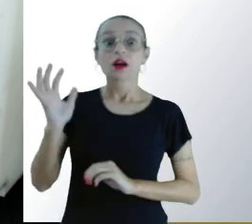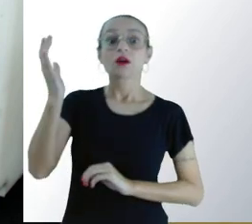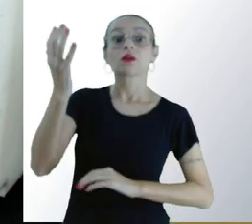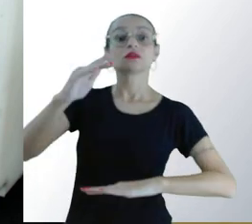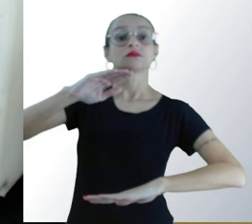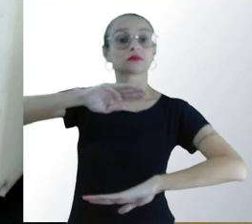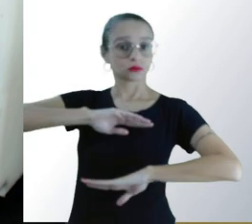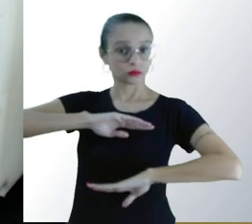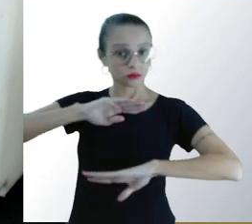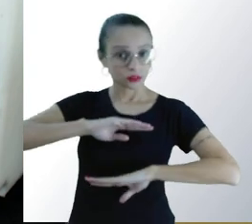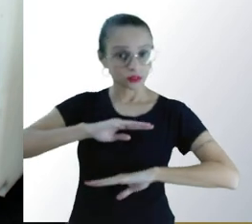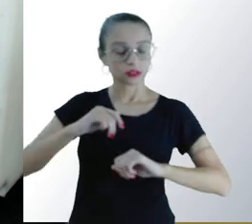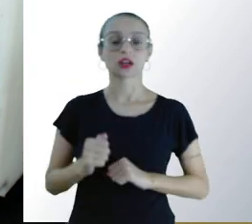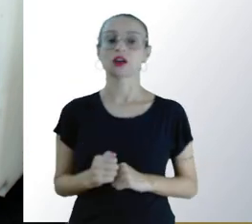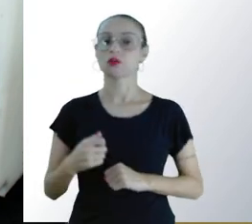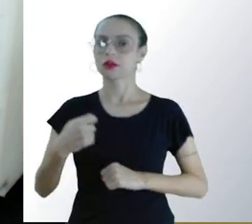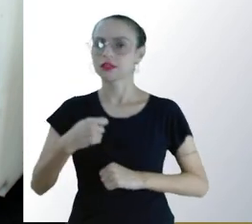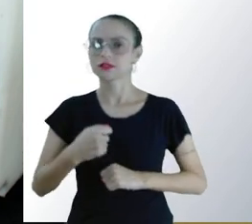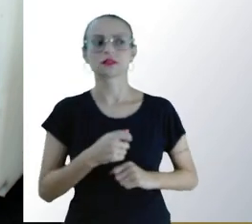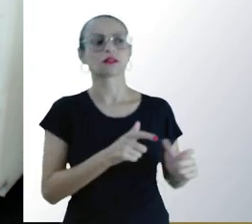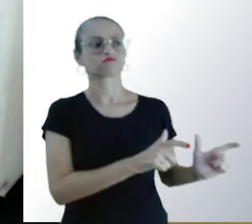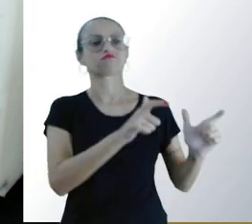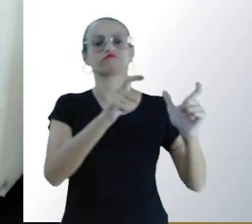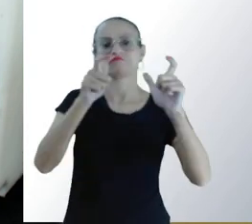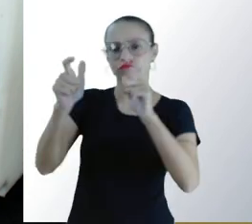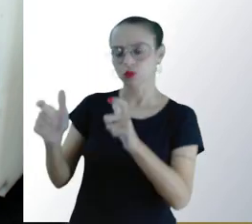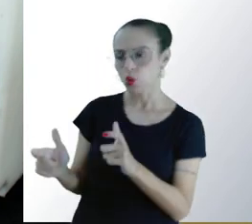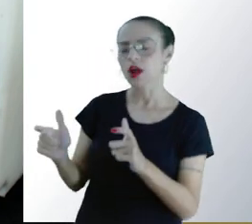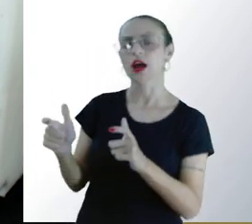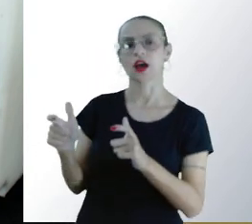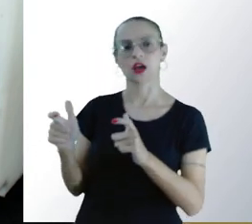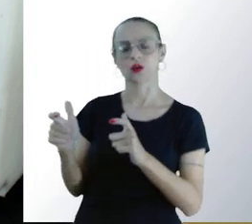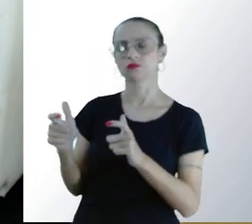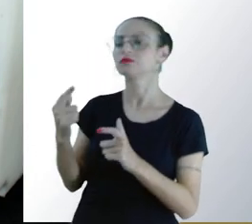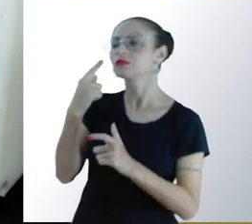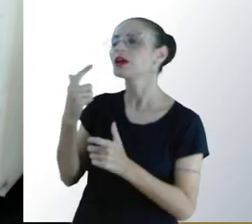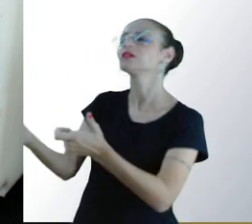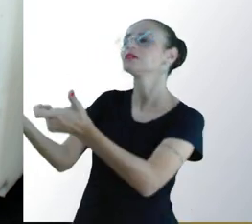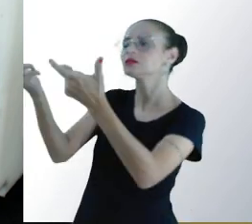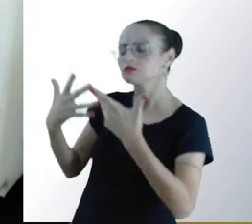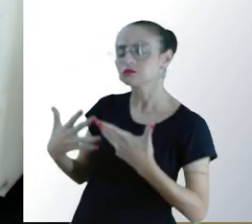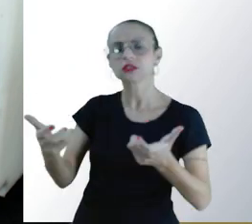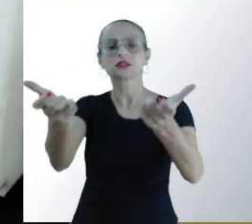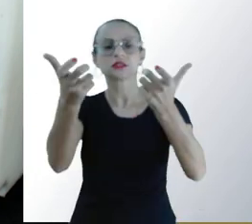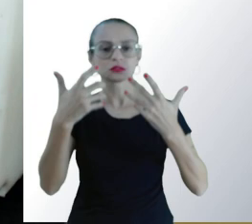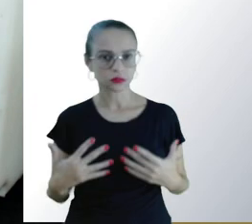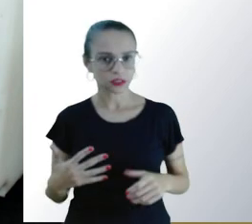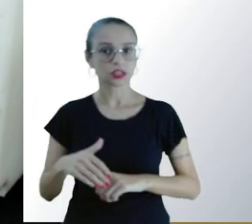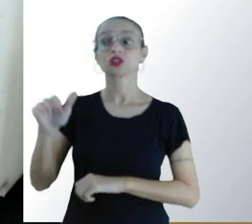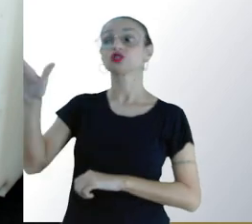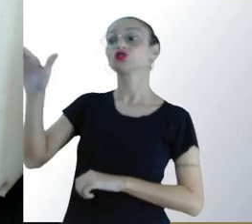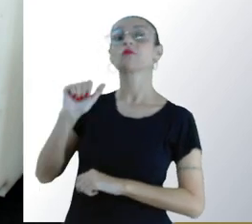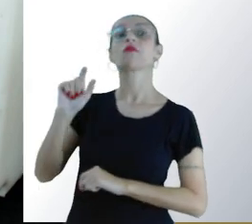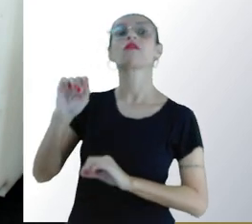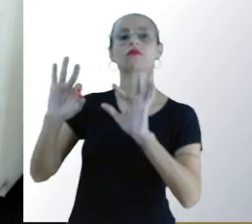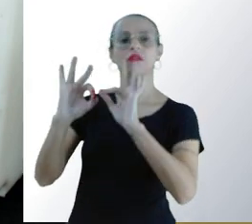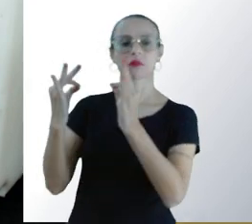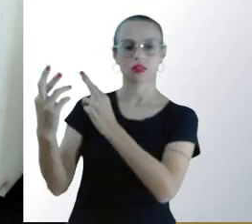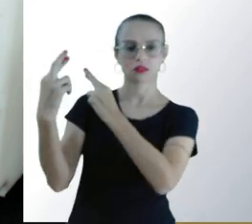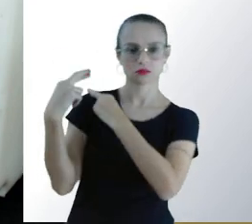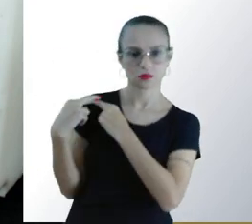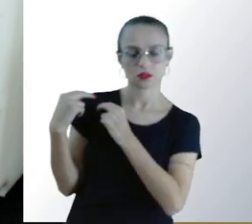situação, então leva para um local seguro, né? Escuta os dois lados, chama os responsáveis, né? Dá